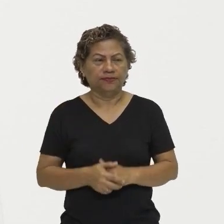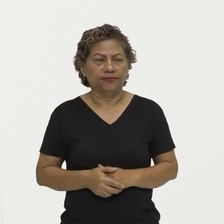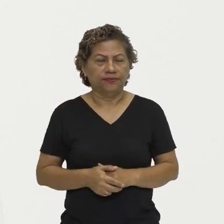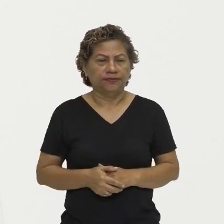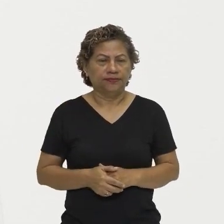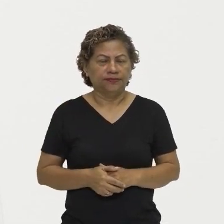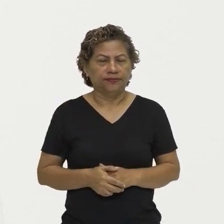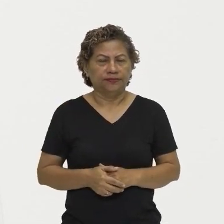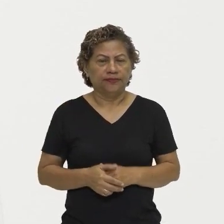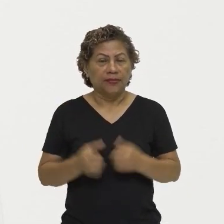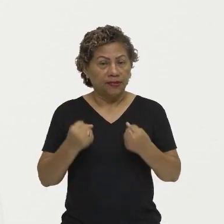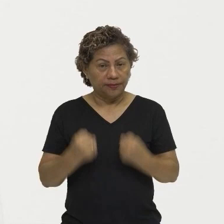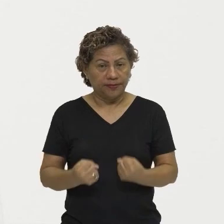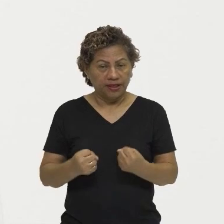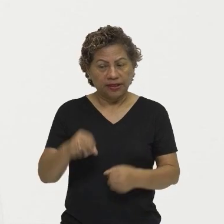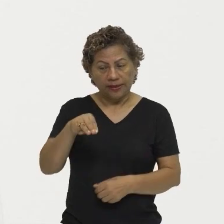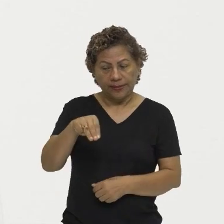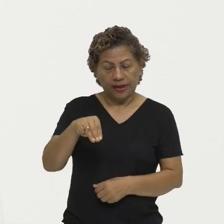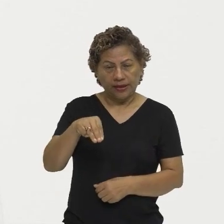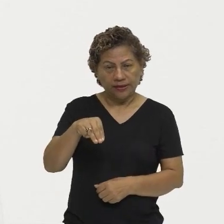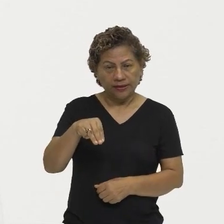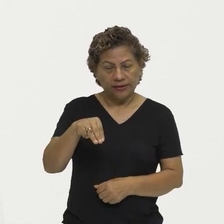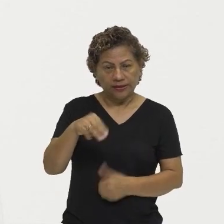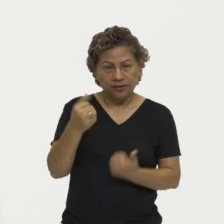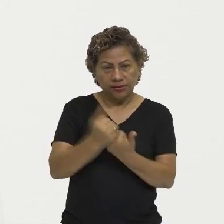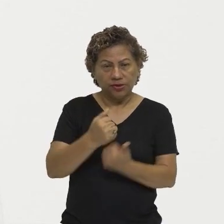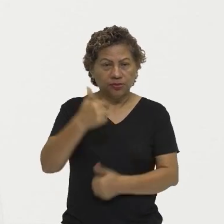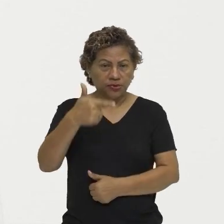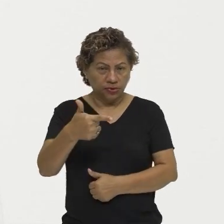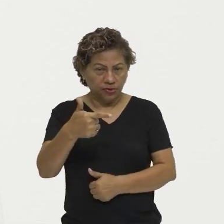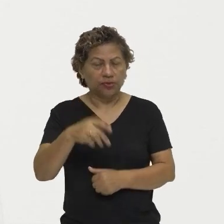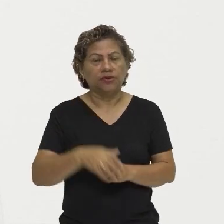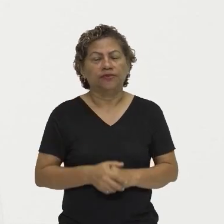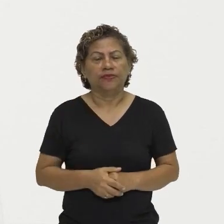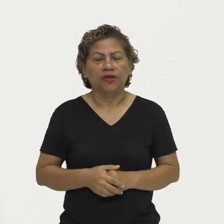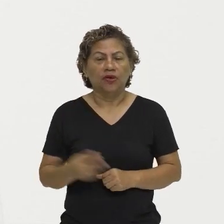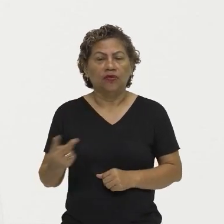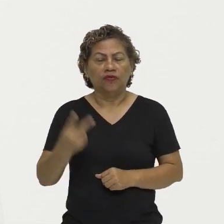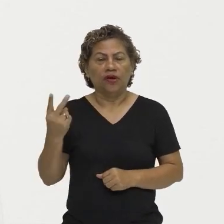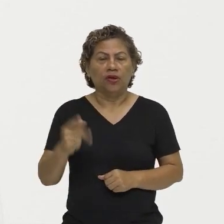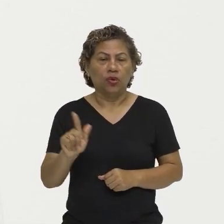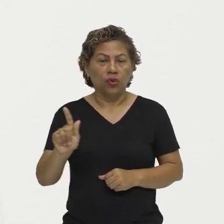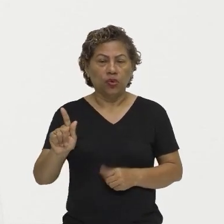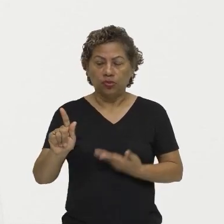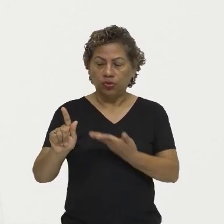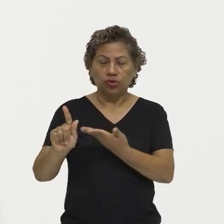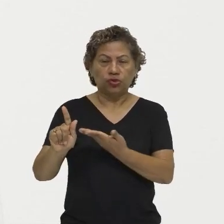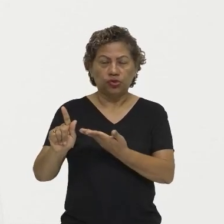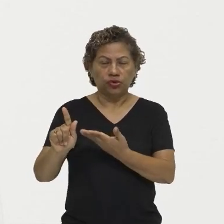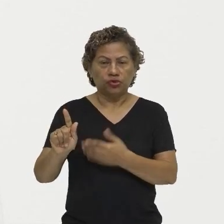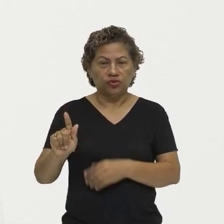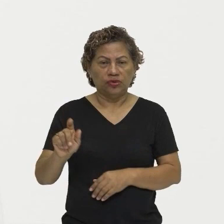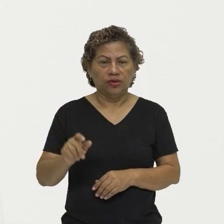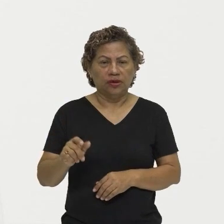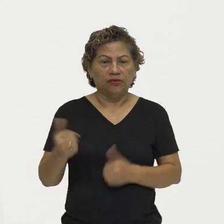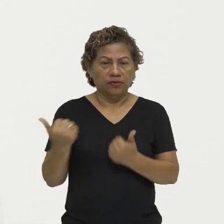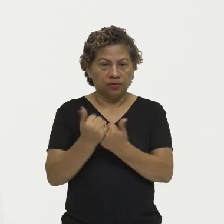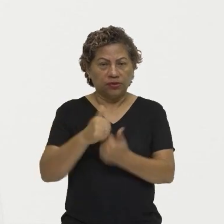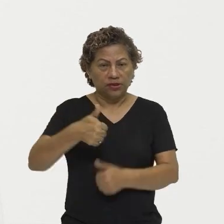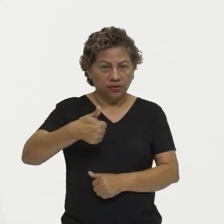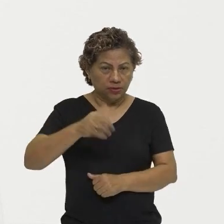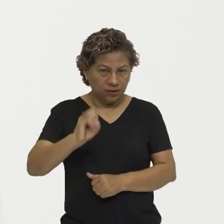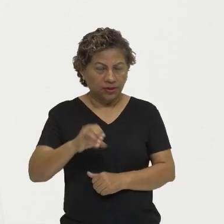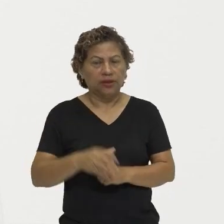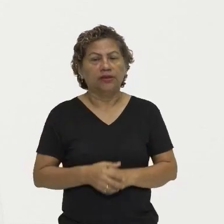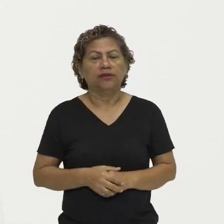a massa vale 2, a massa do corpo não muda. O valor do G, como eu acabei de falar, é 10.